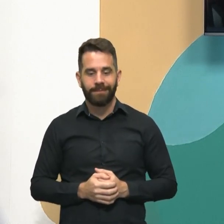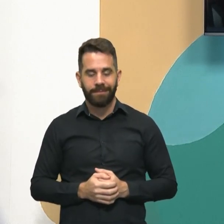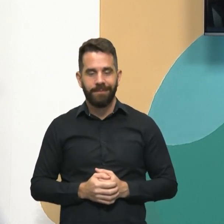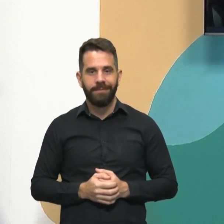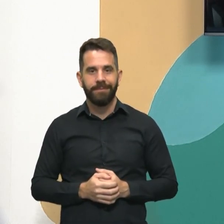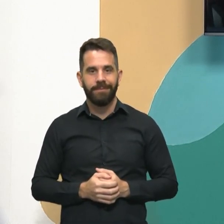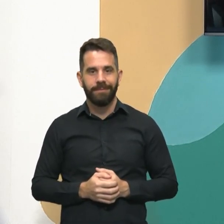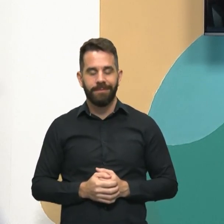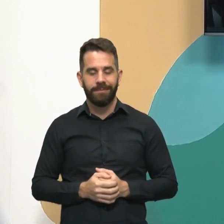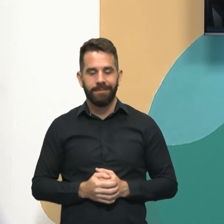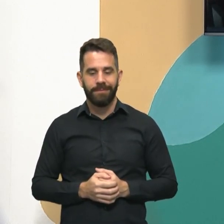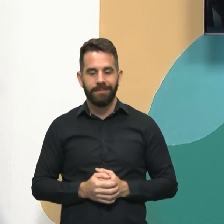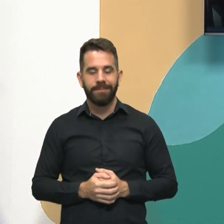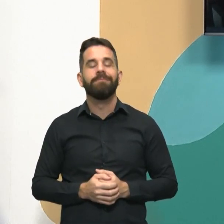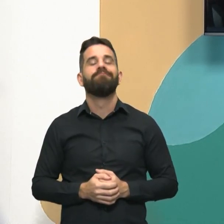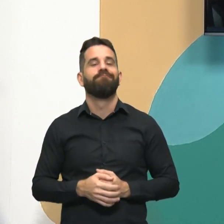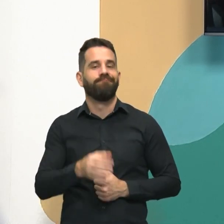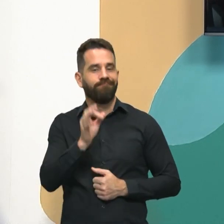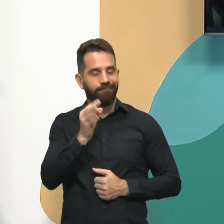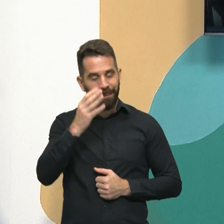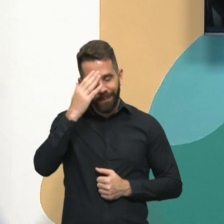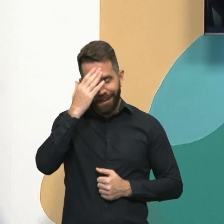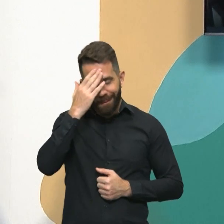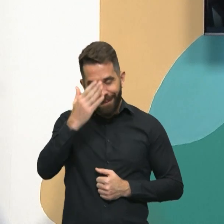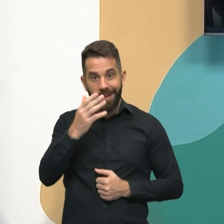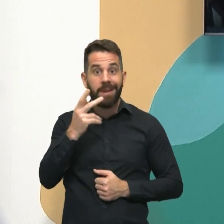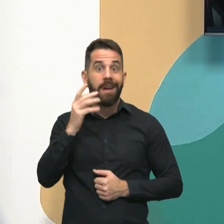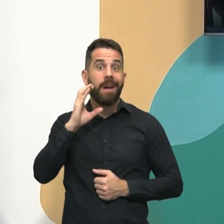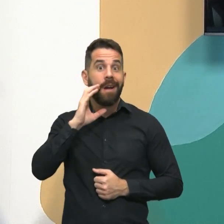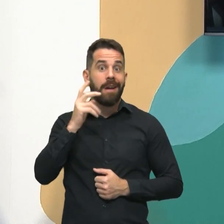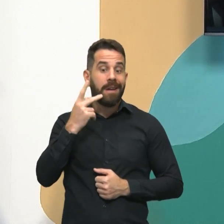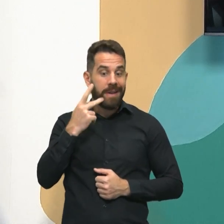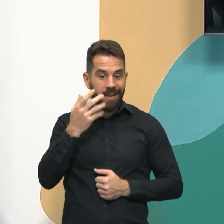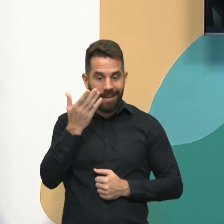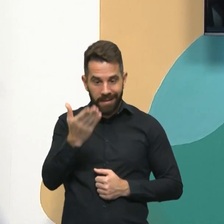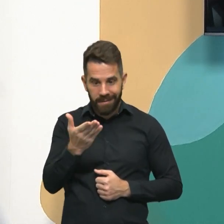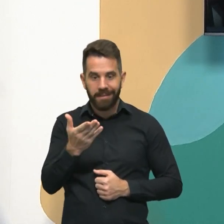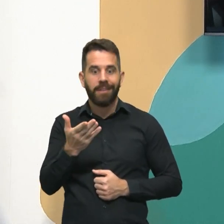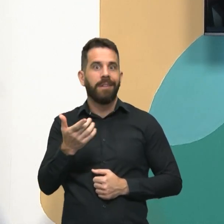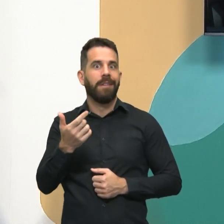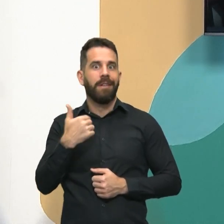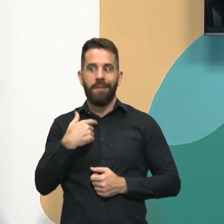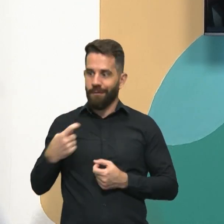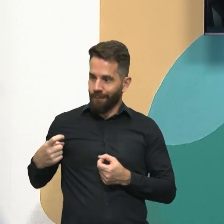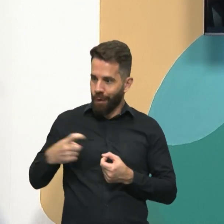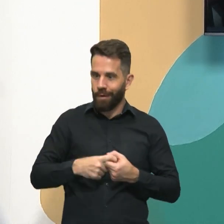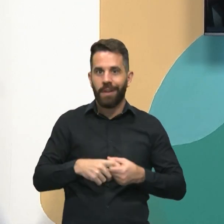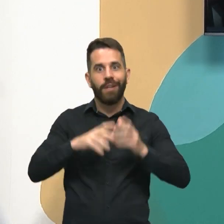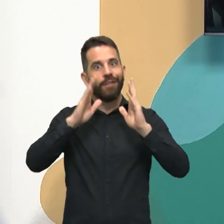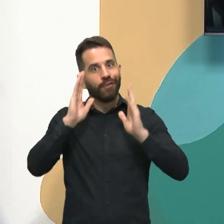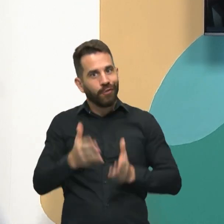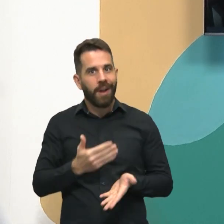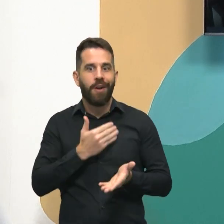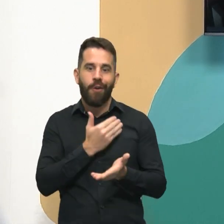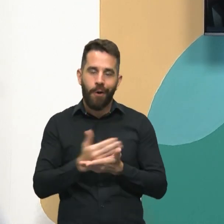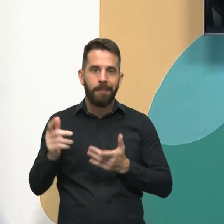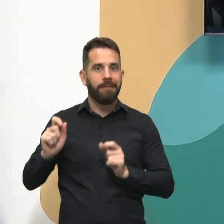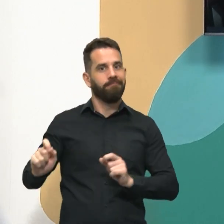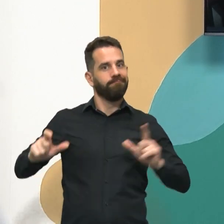Obrigada, Cássio. Pois é, voltei com tudo, né? Voltei da melhor forma aqui, trazendo essa notícia boa de